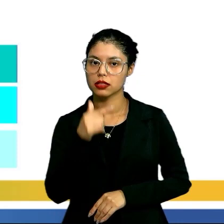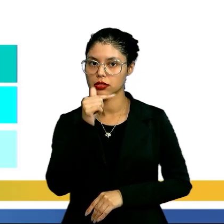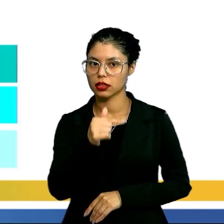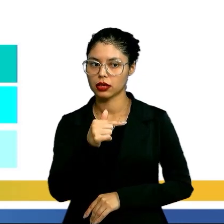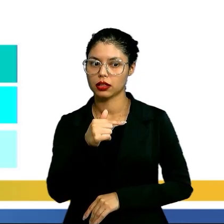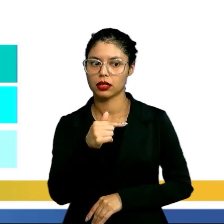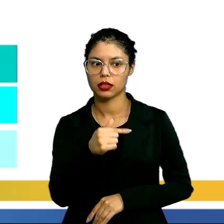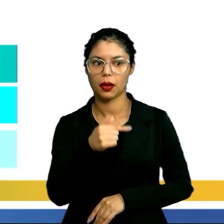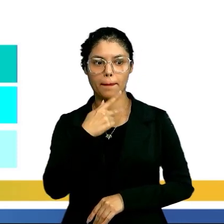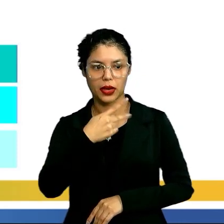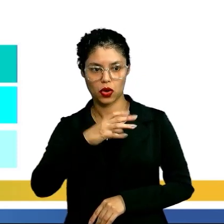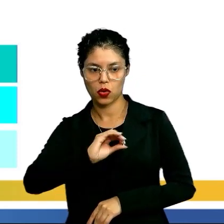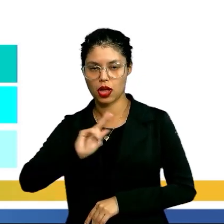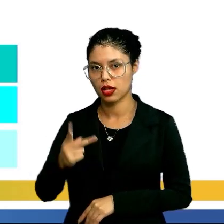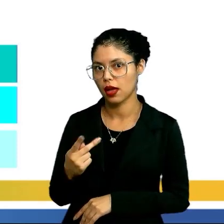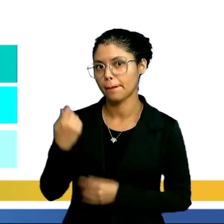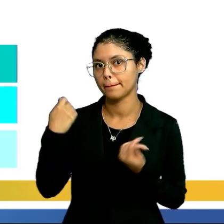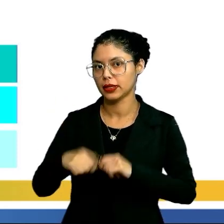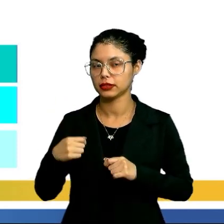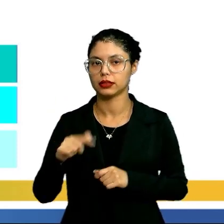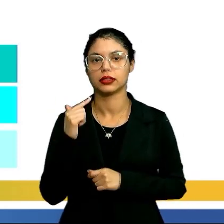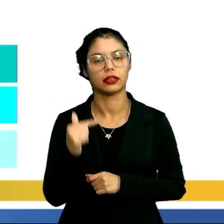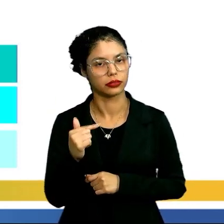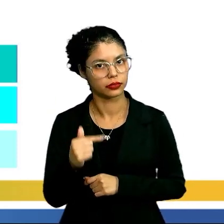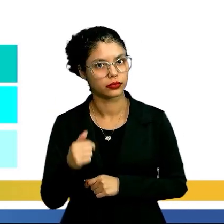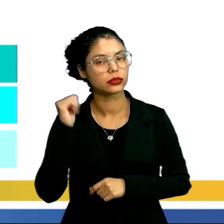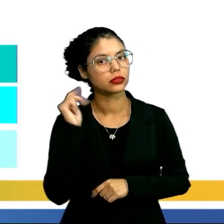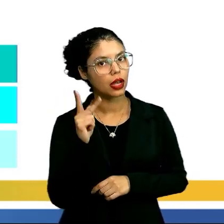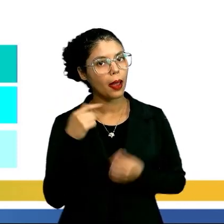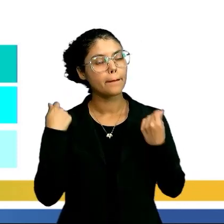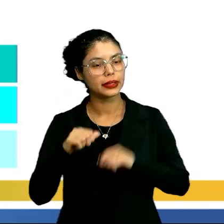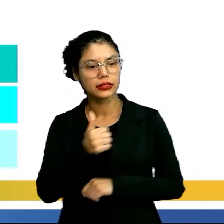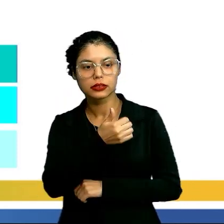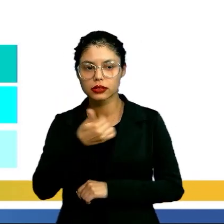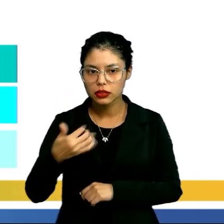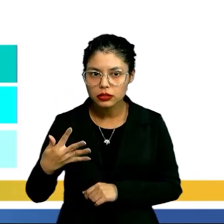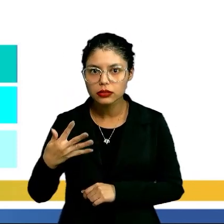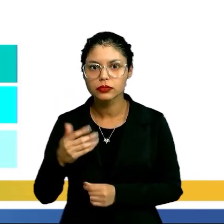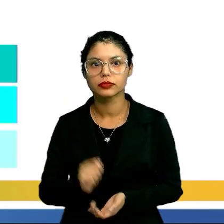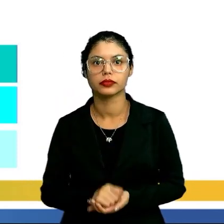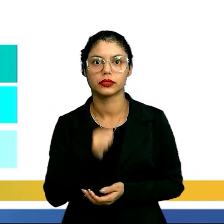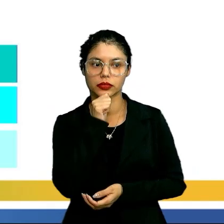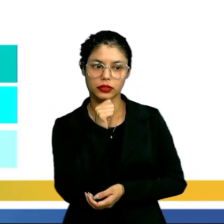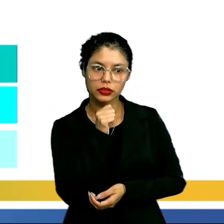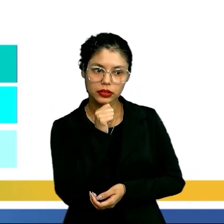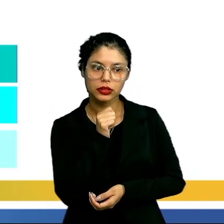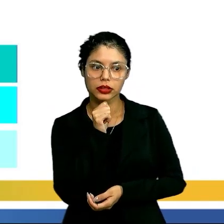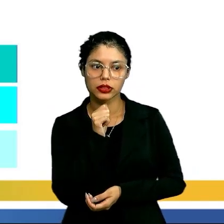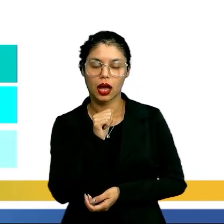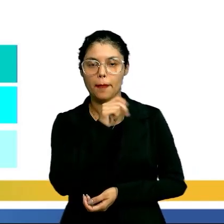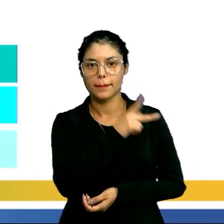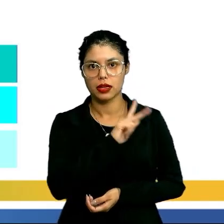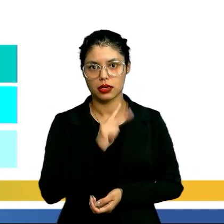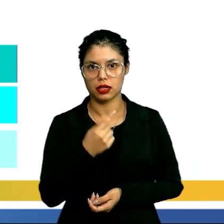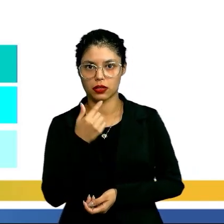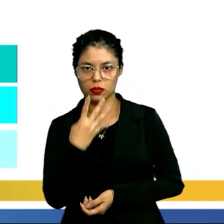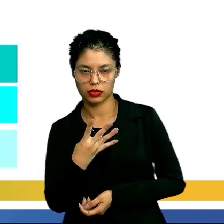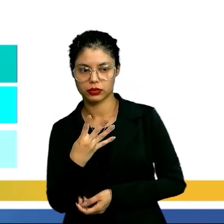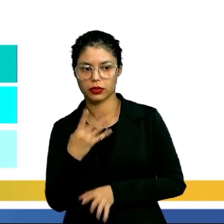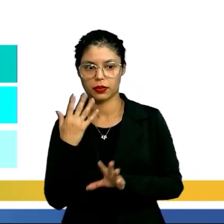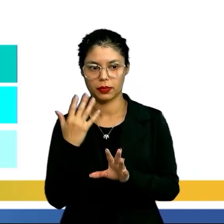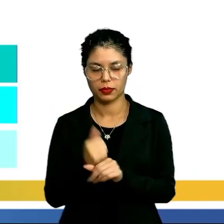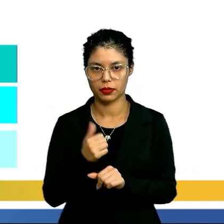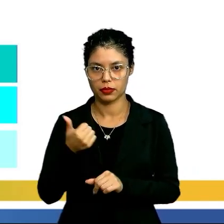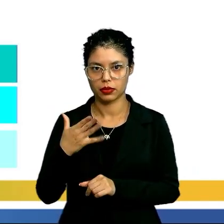7, o pOH precisa ser 7. Eles têm que dar 14. Se o pH é 4, o pOH precisa